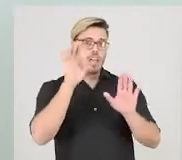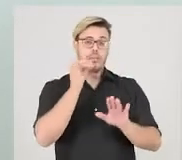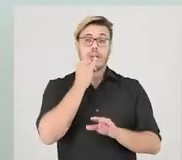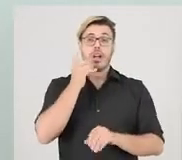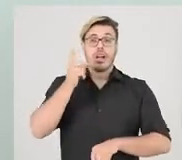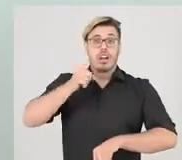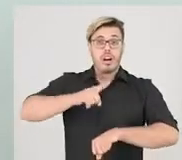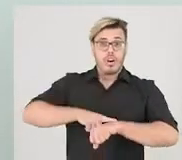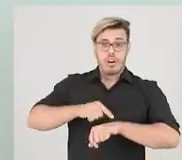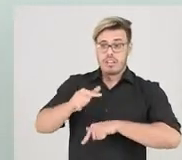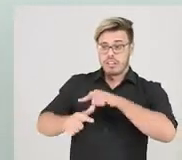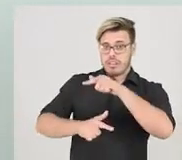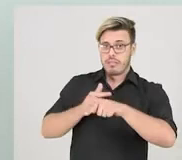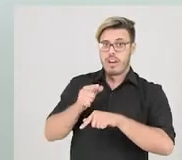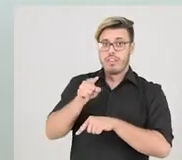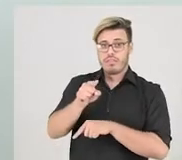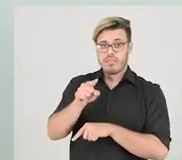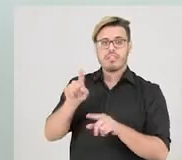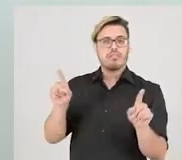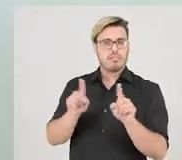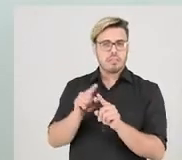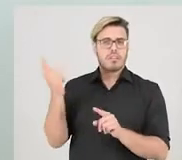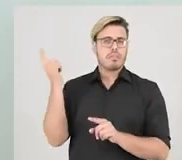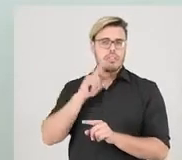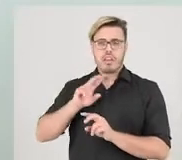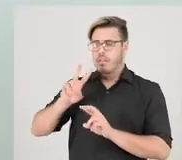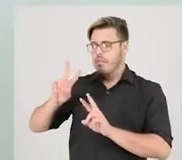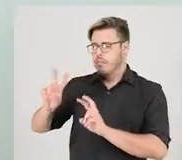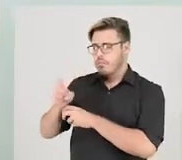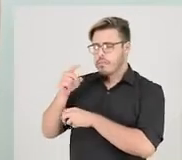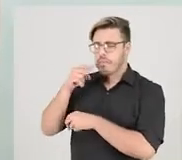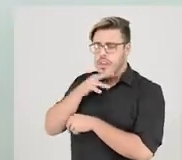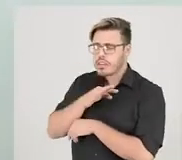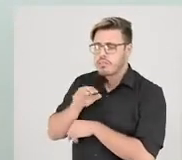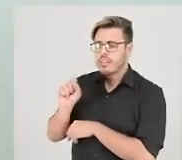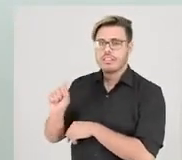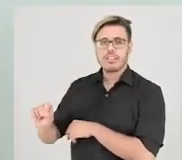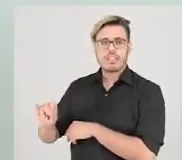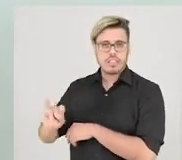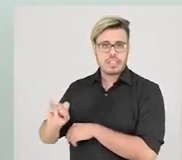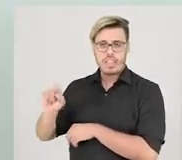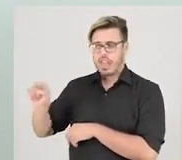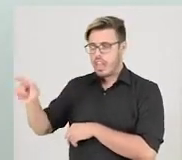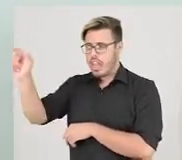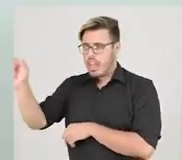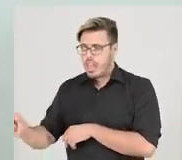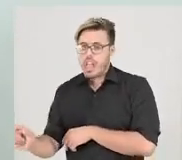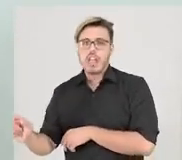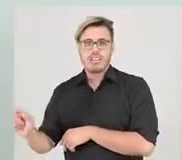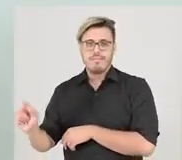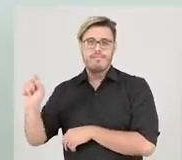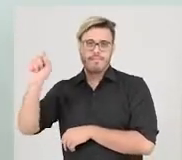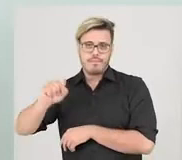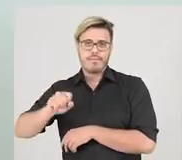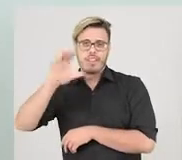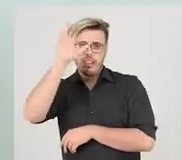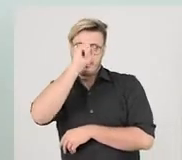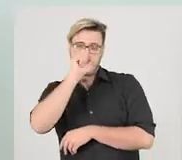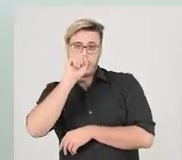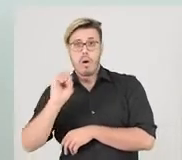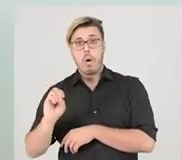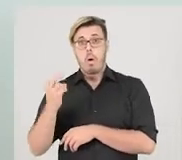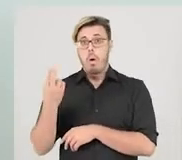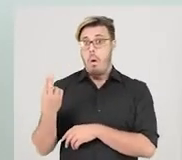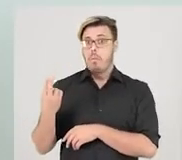não, dando respostas negativas. Você percebe que se você usar um determinado lápis muito